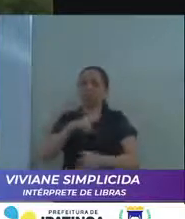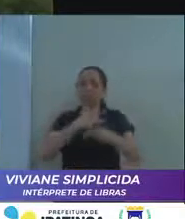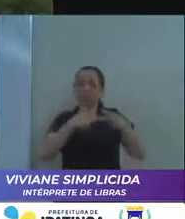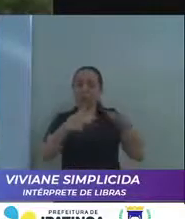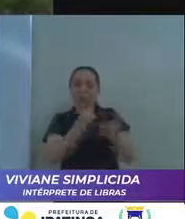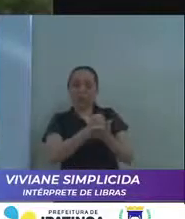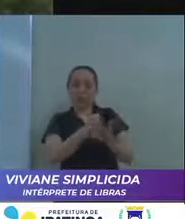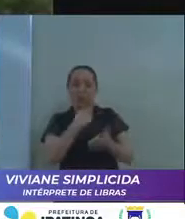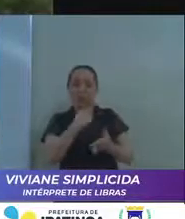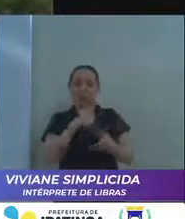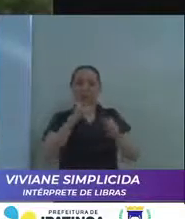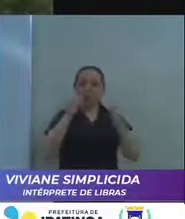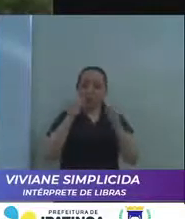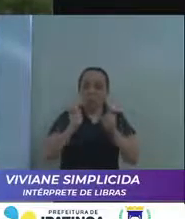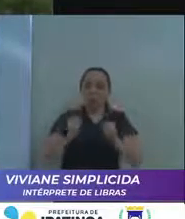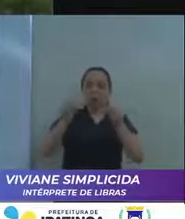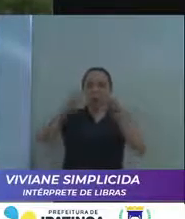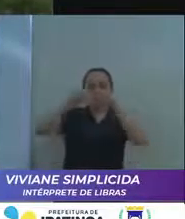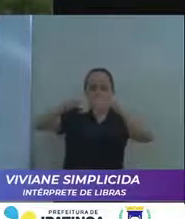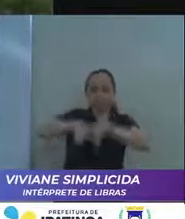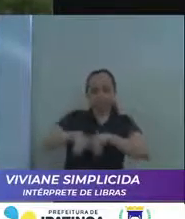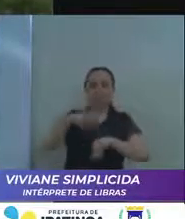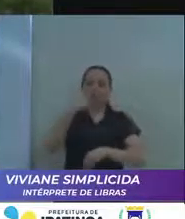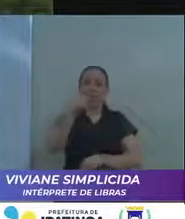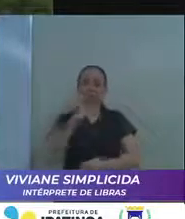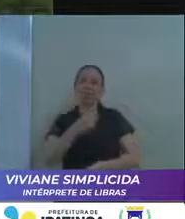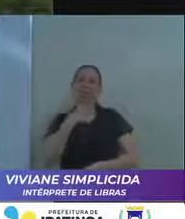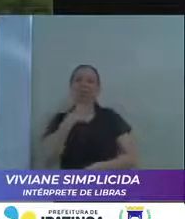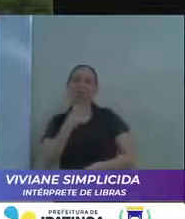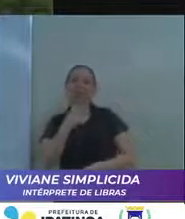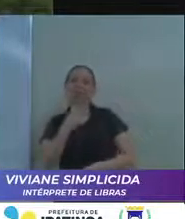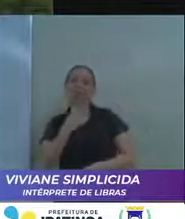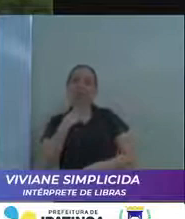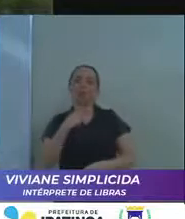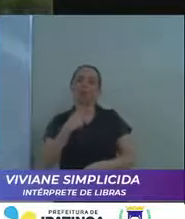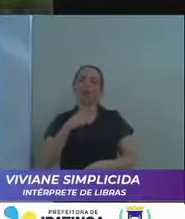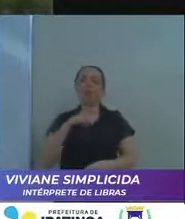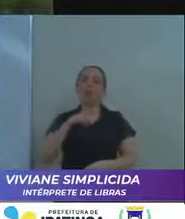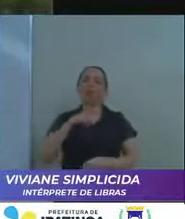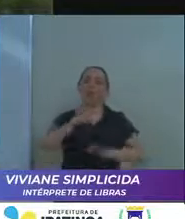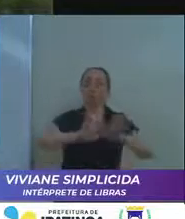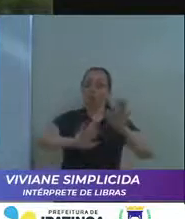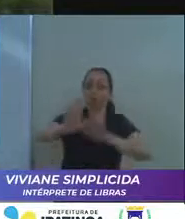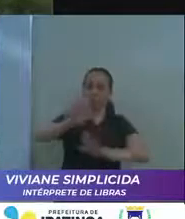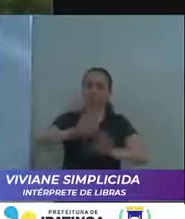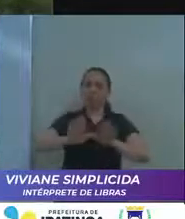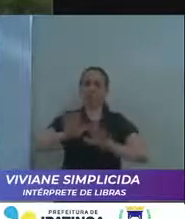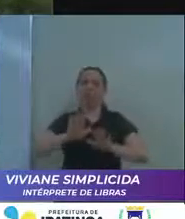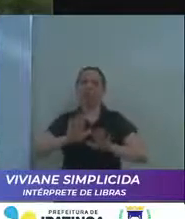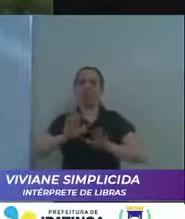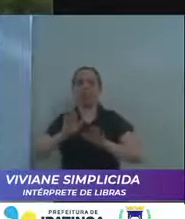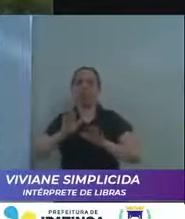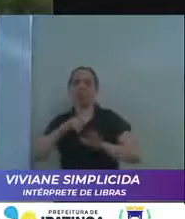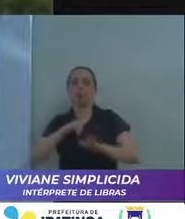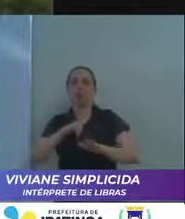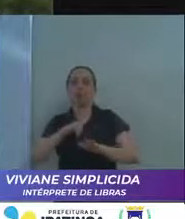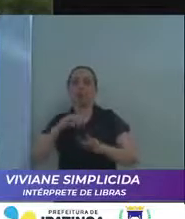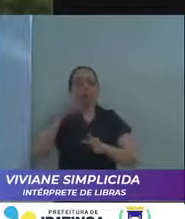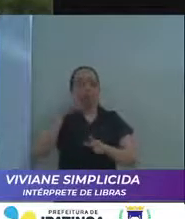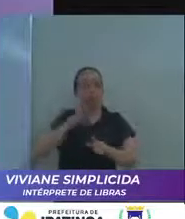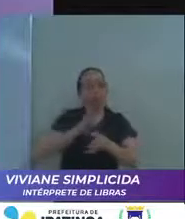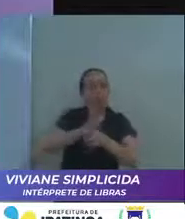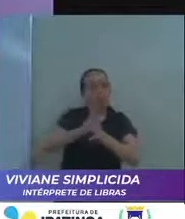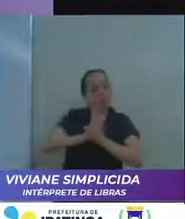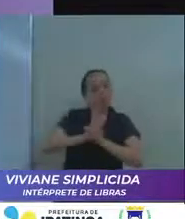piorar sua voz. Esteja atento a medicações que causam efeito de boca seca. Procure sempre a orientação